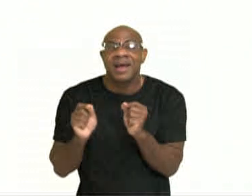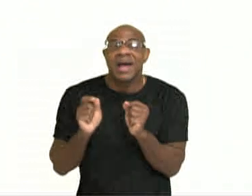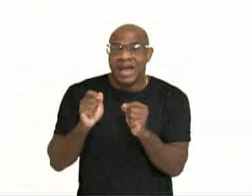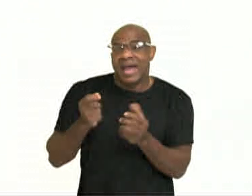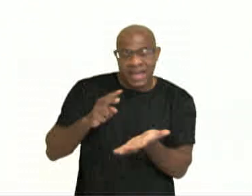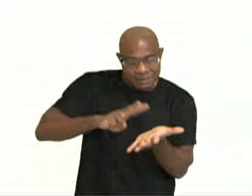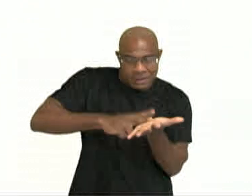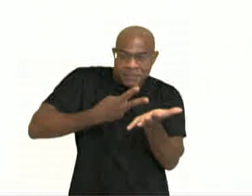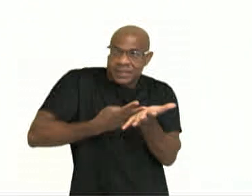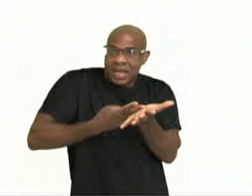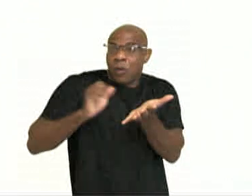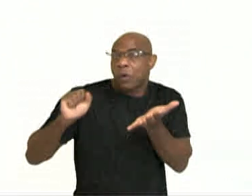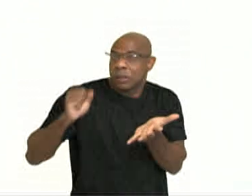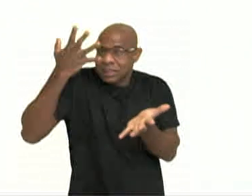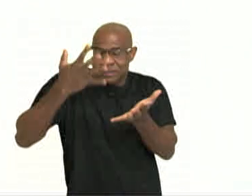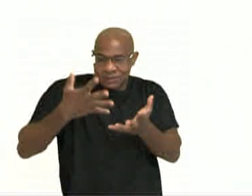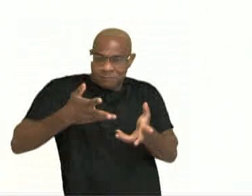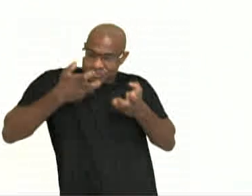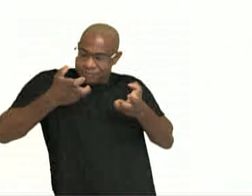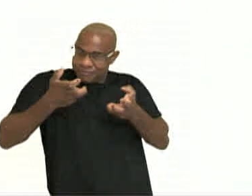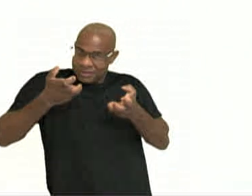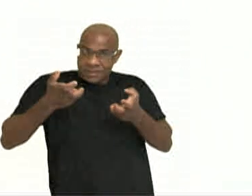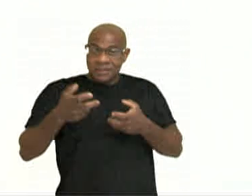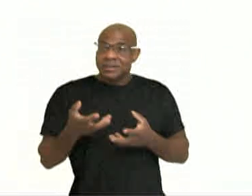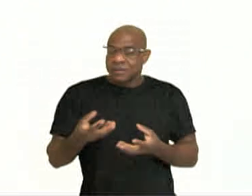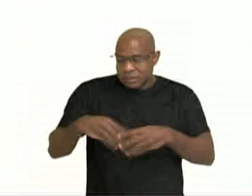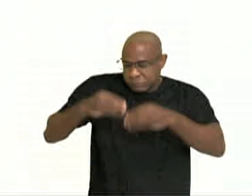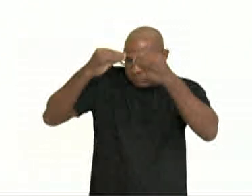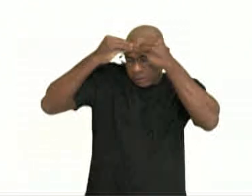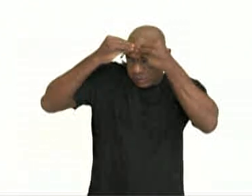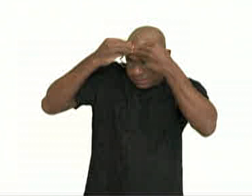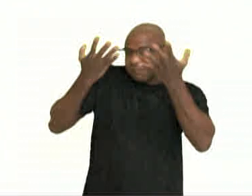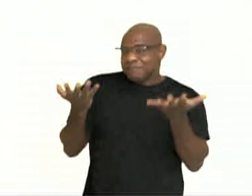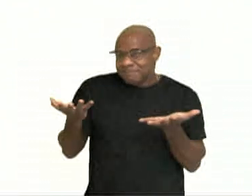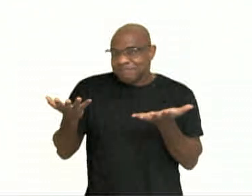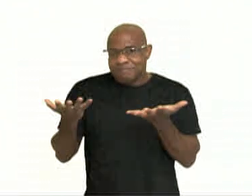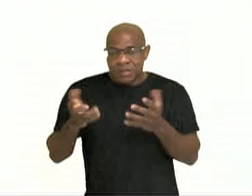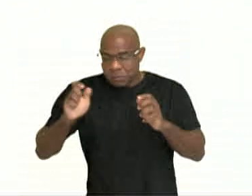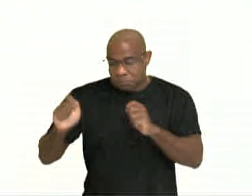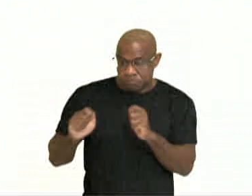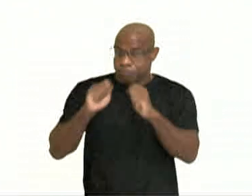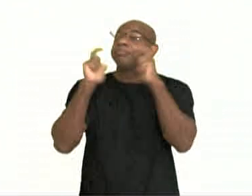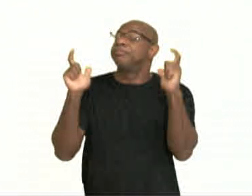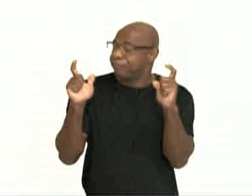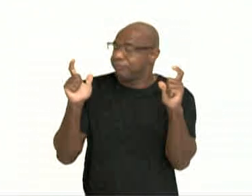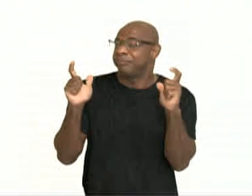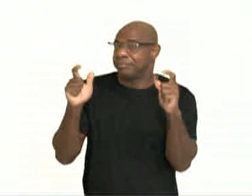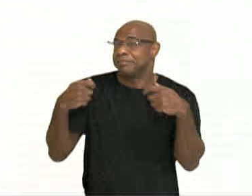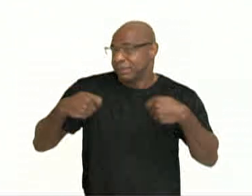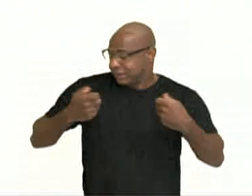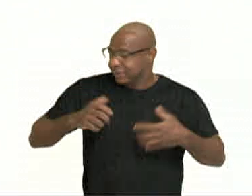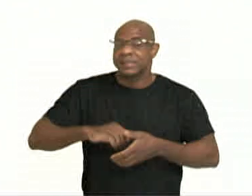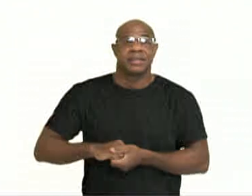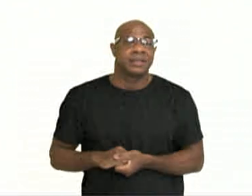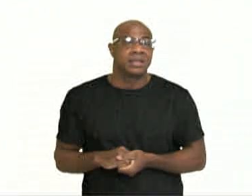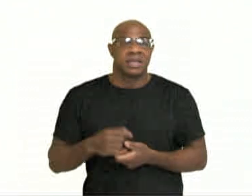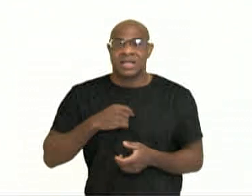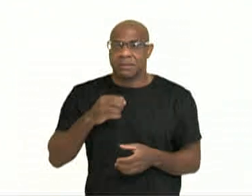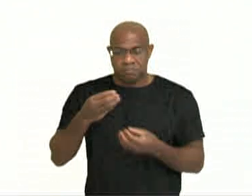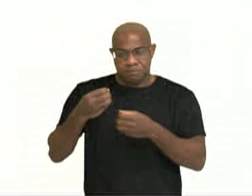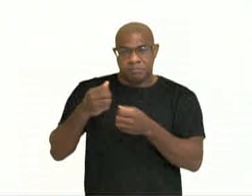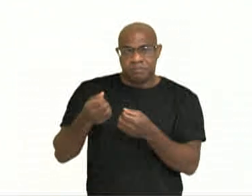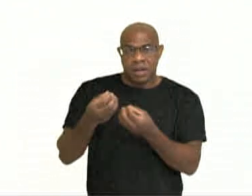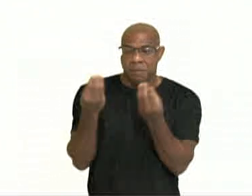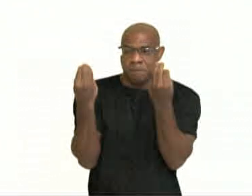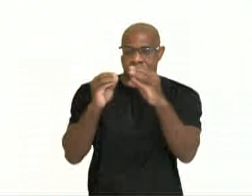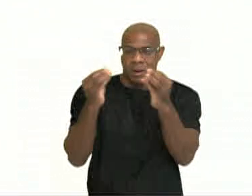ocorrido, promovendo um alerta para o fato noticiado. Comparativamente falando, postar na internet é